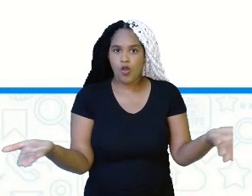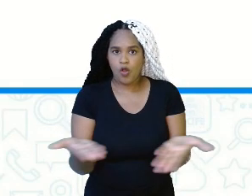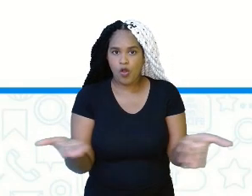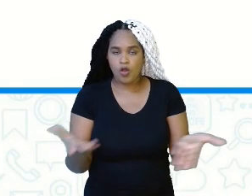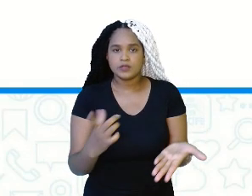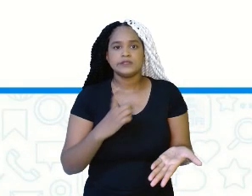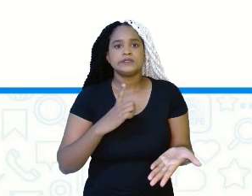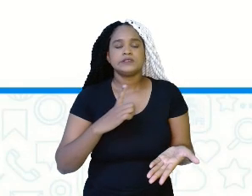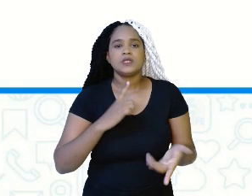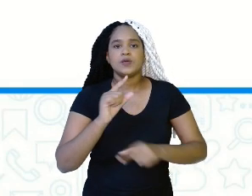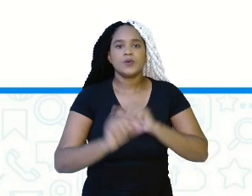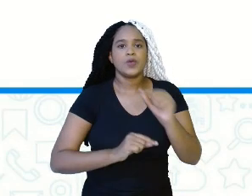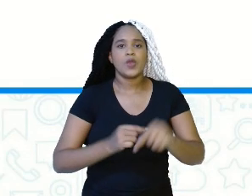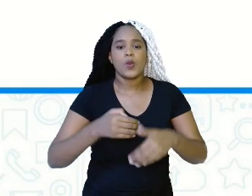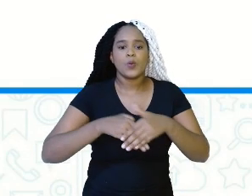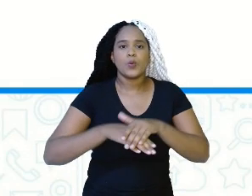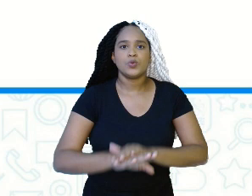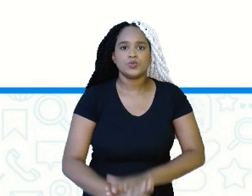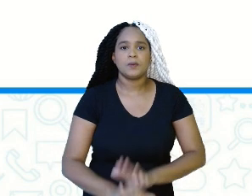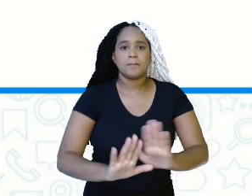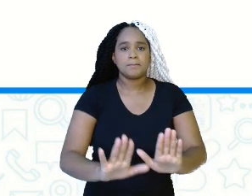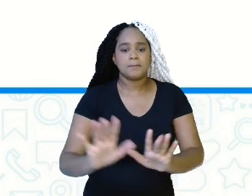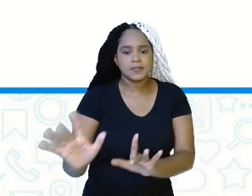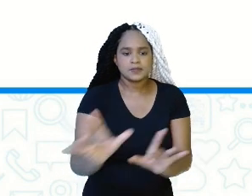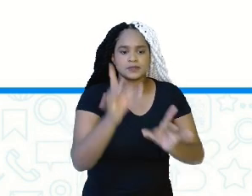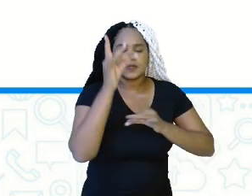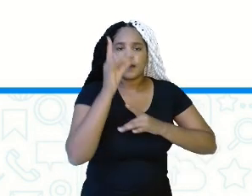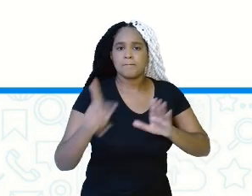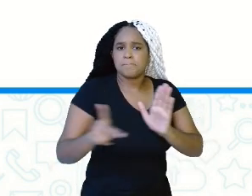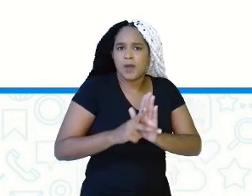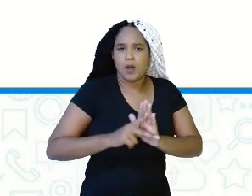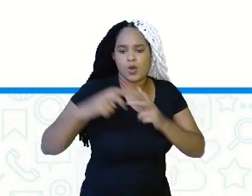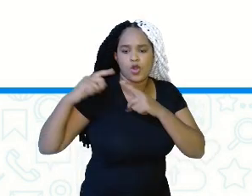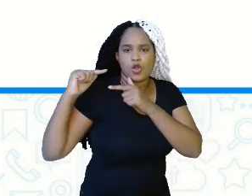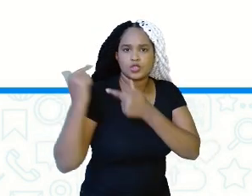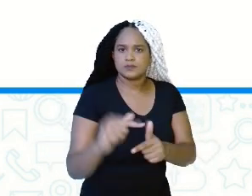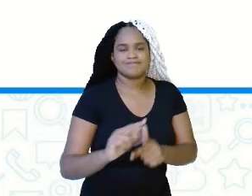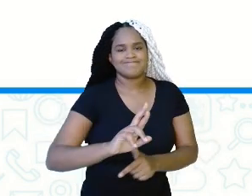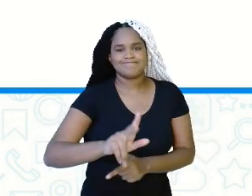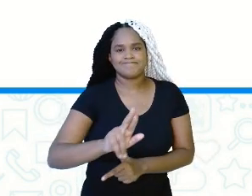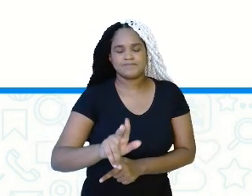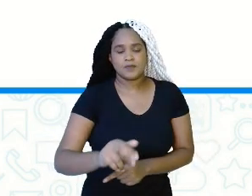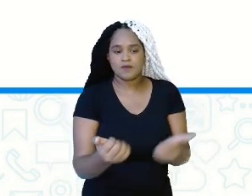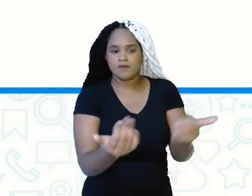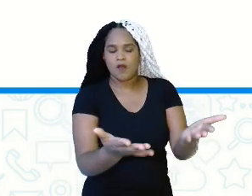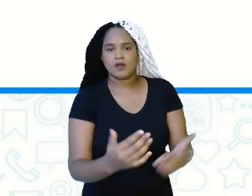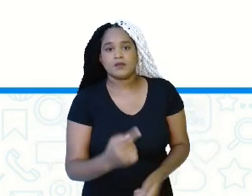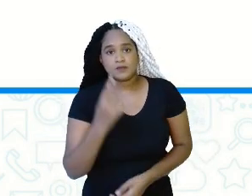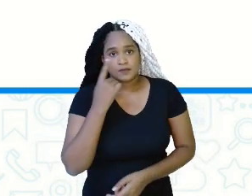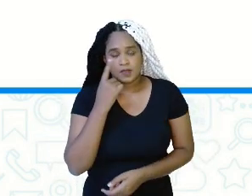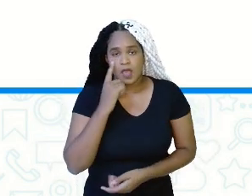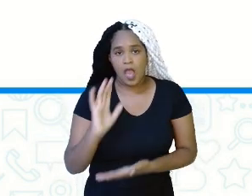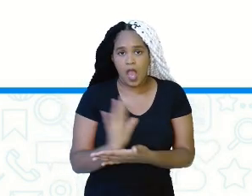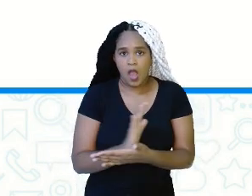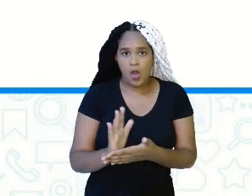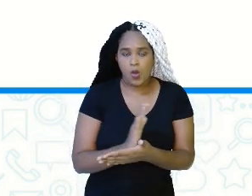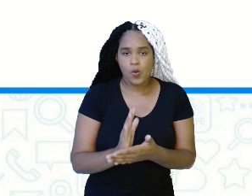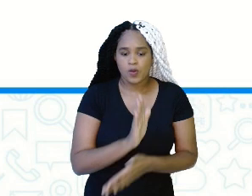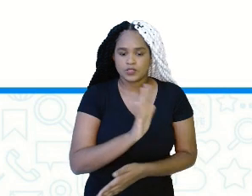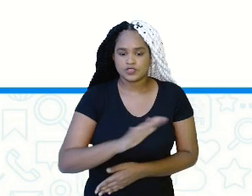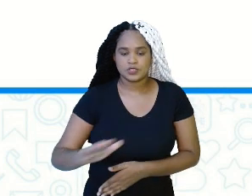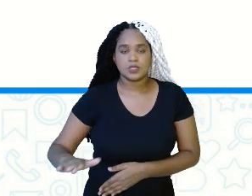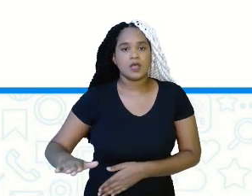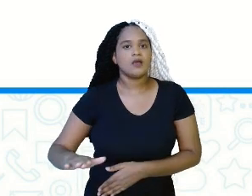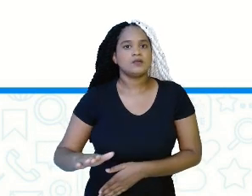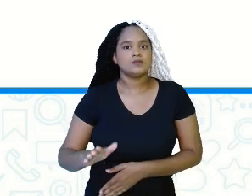diversas práticas que não pertencem à sua cultura. Então, o que acontece? Muitas crianças indígenas frequentam escolas